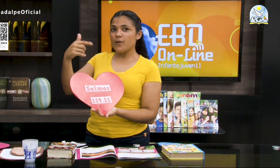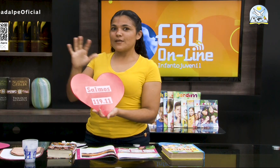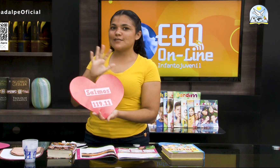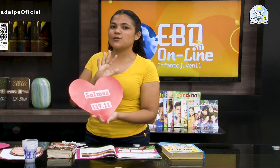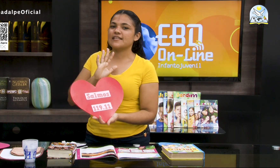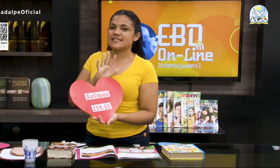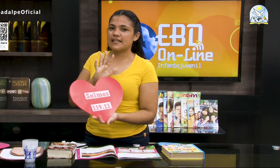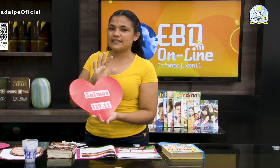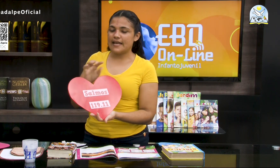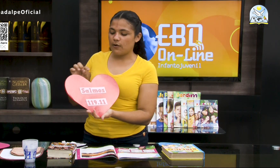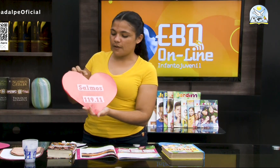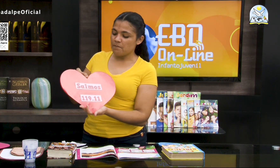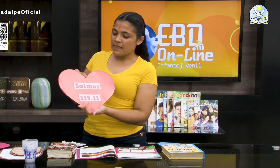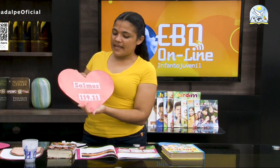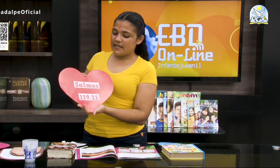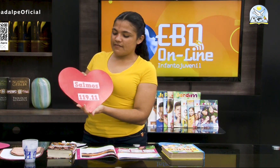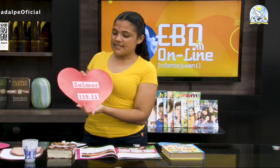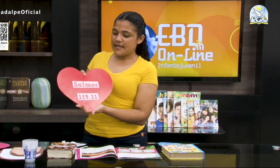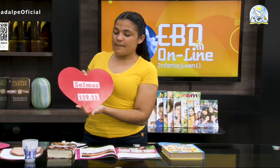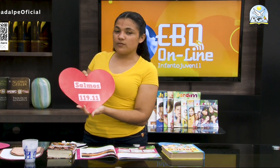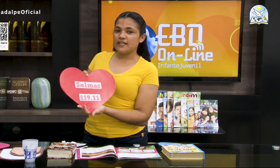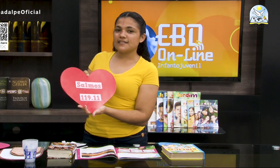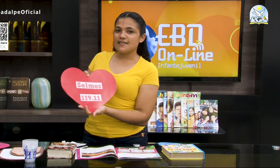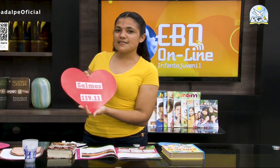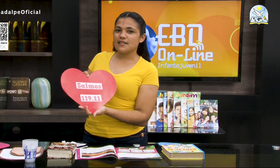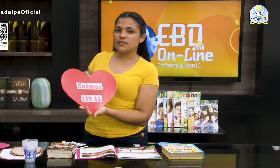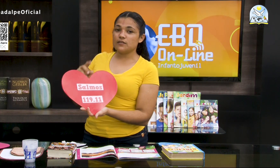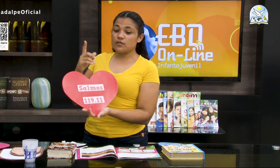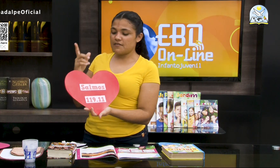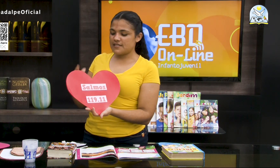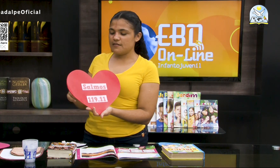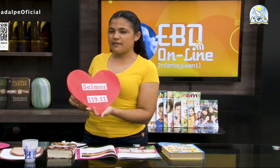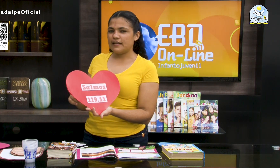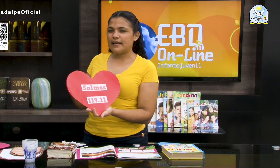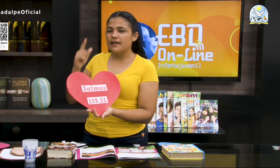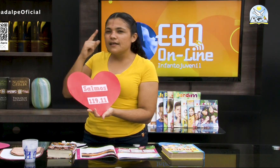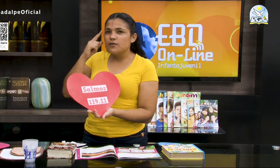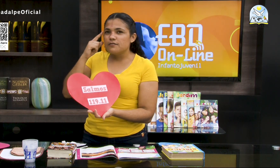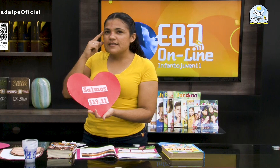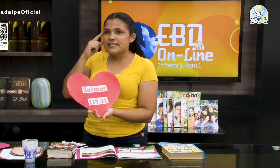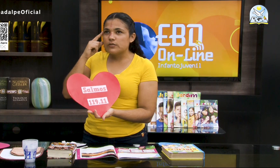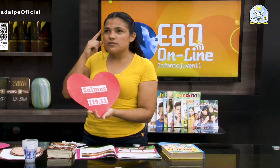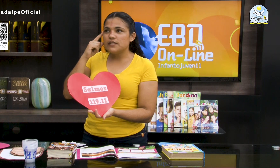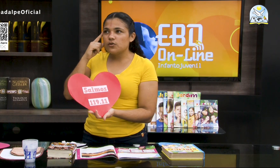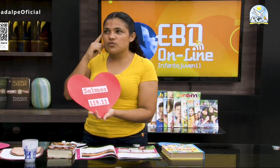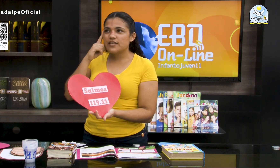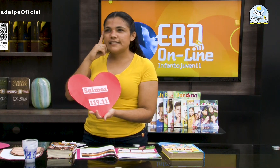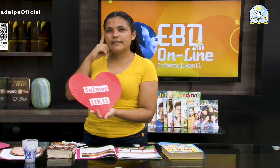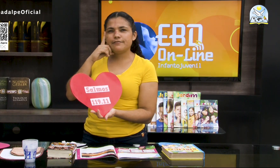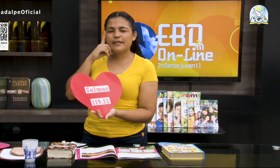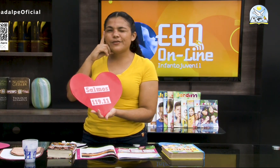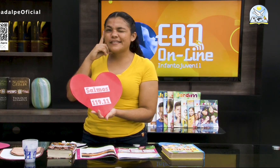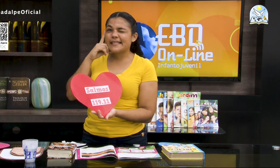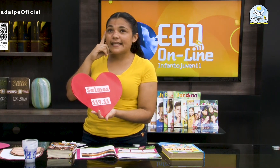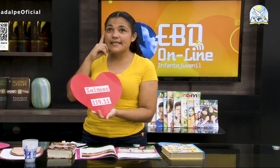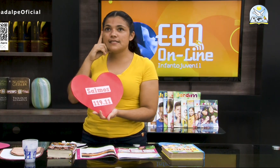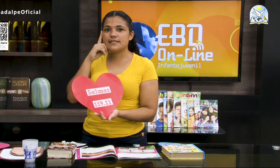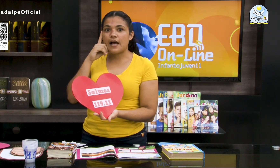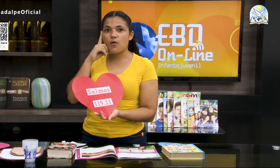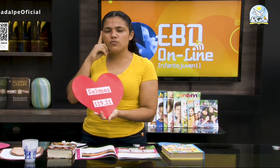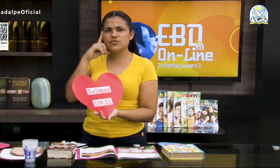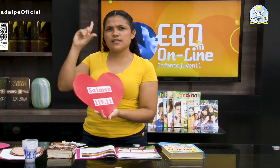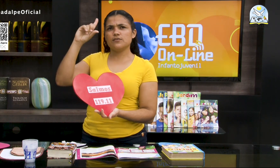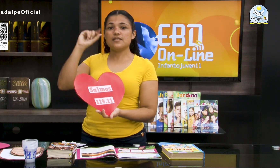ele memorizou na sala de aula, ele vai saber onde é que está escrito. Então, talvez ele vá lá O versículo de hoje a tia falou que está